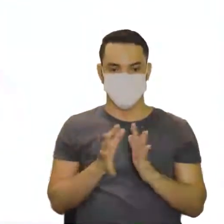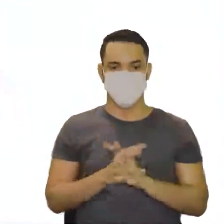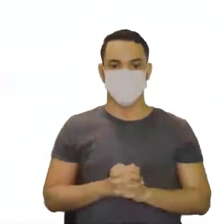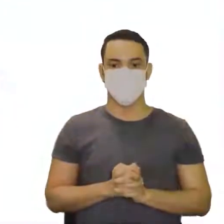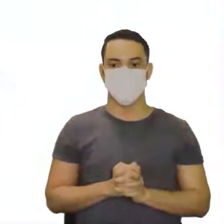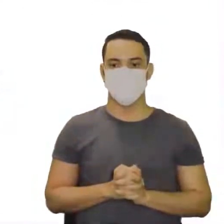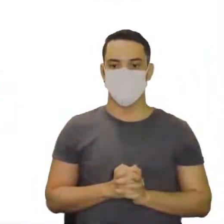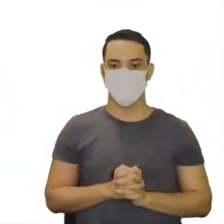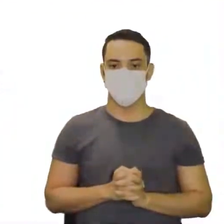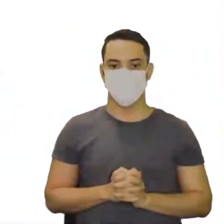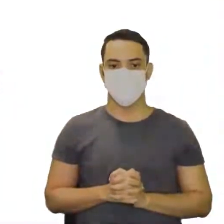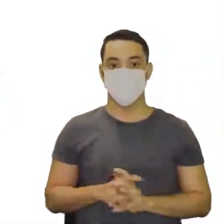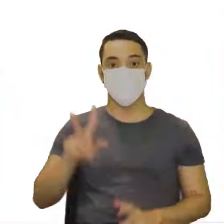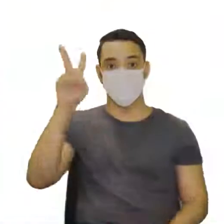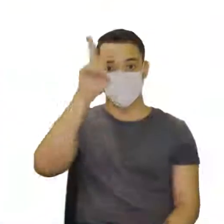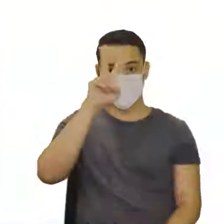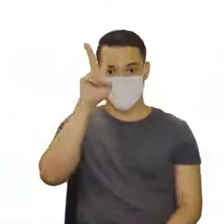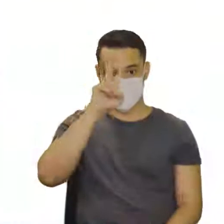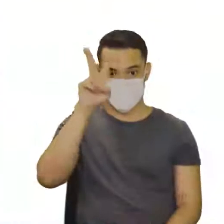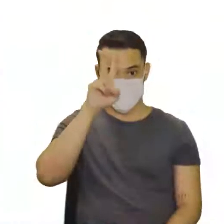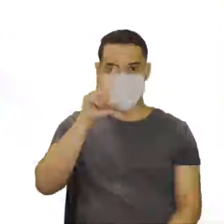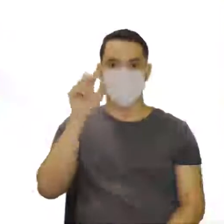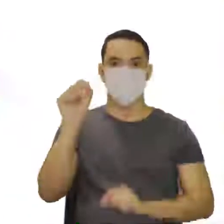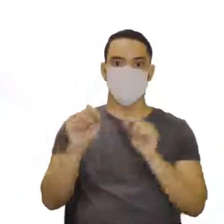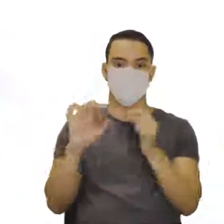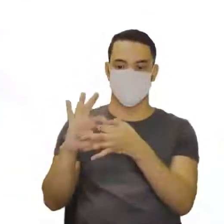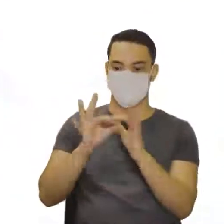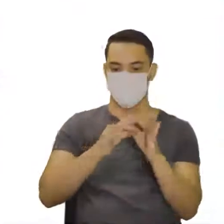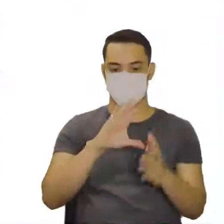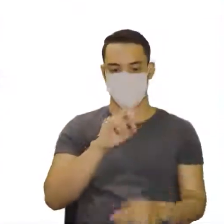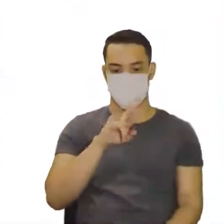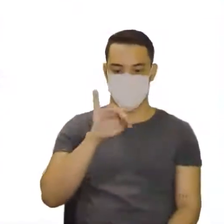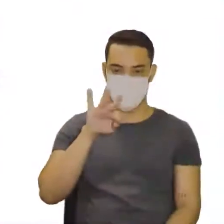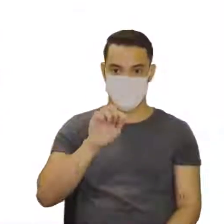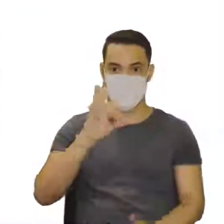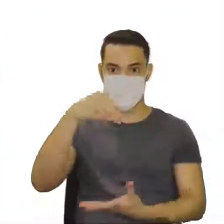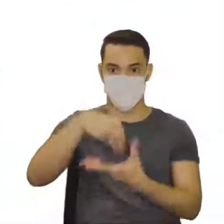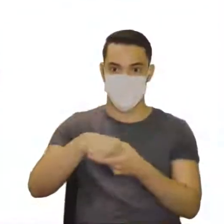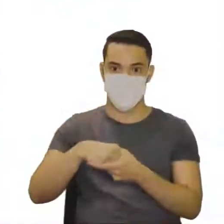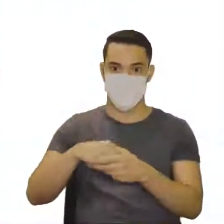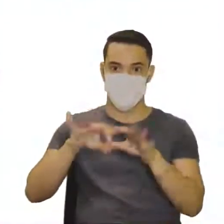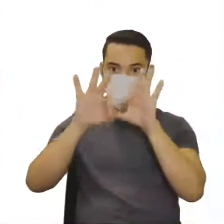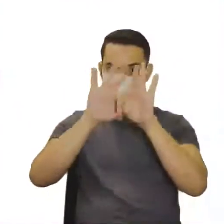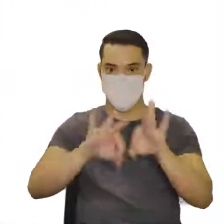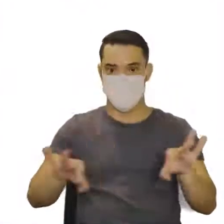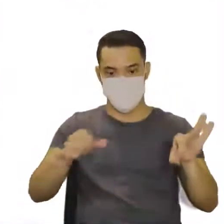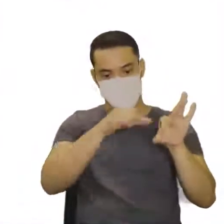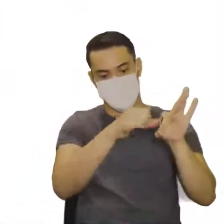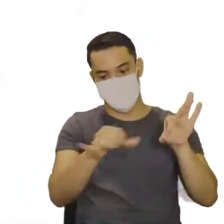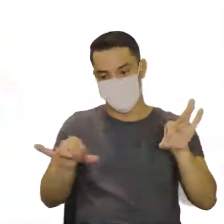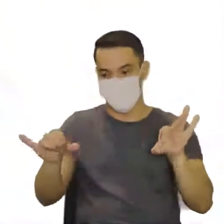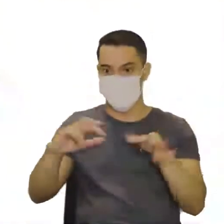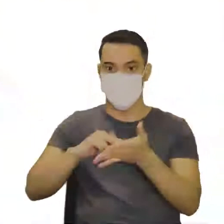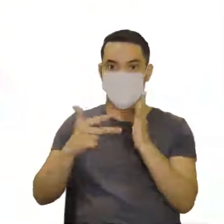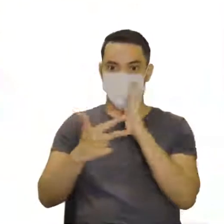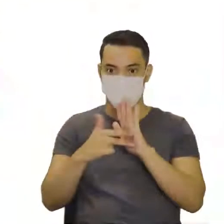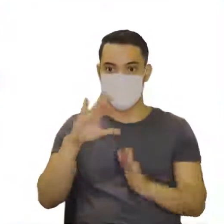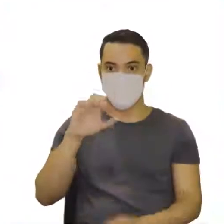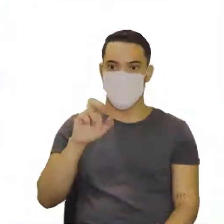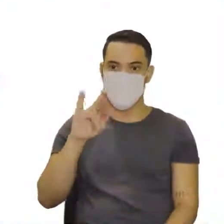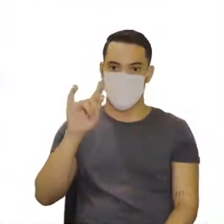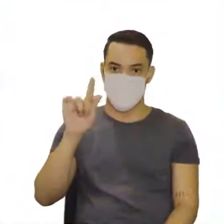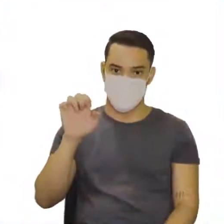aqui a corrente, ó. Lembrando que a corrente aqui, no caso, é a carga elétrica, ok? Ela vai aqui do positivo